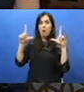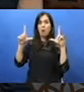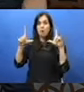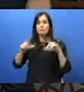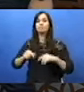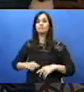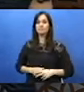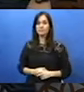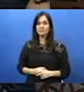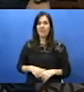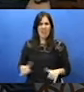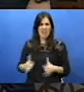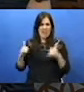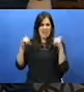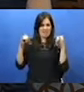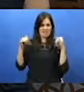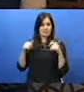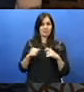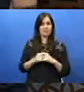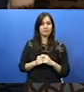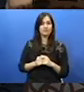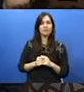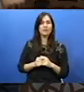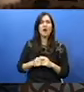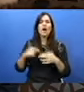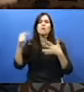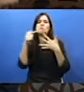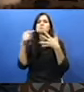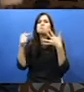elétrica. As principais são as